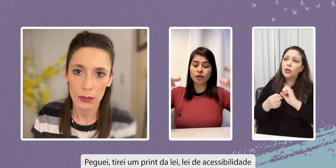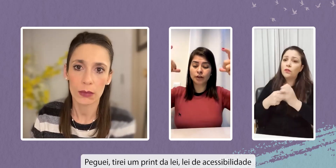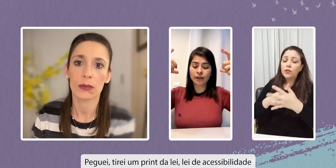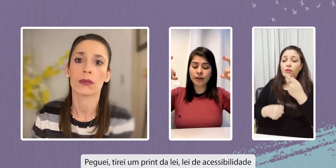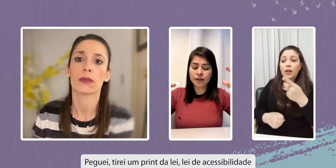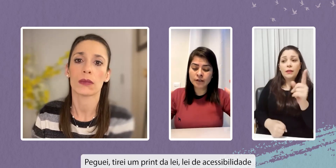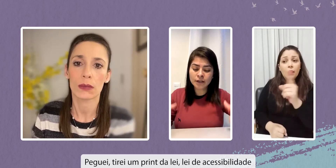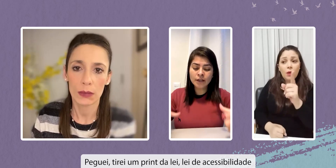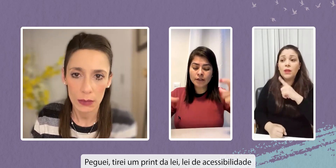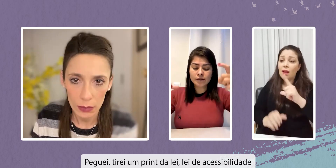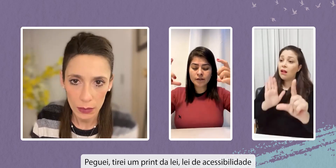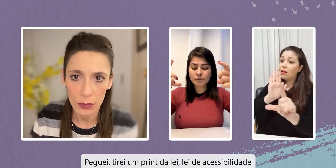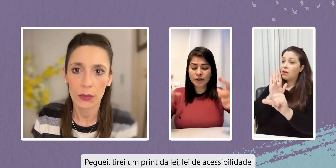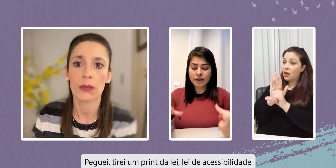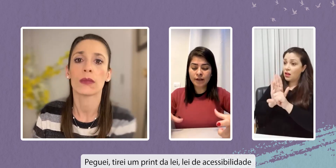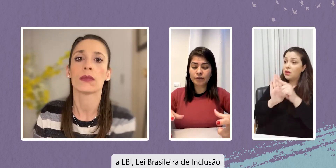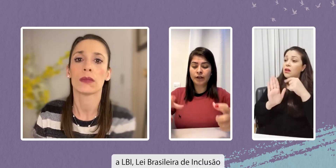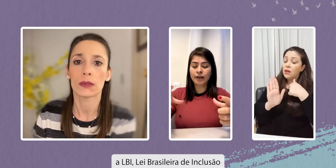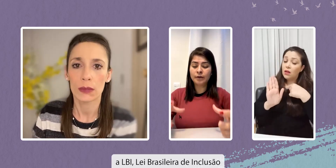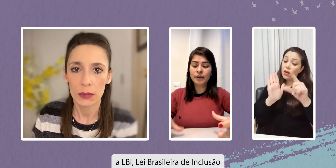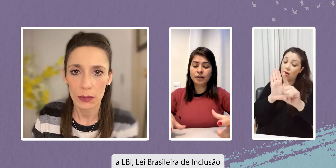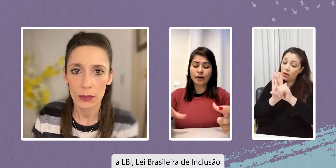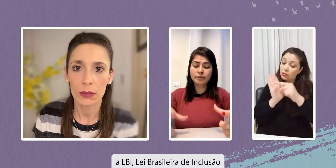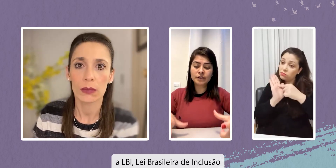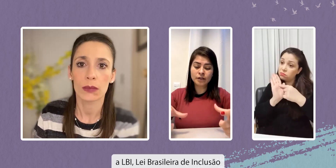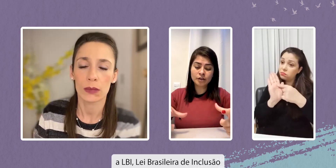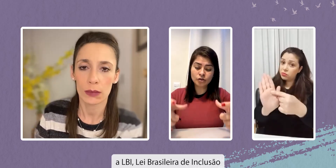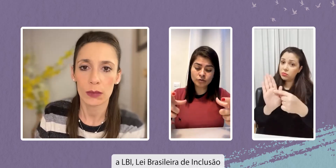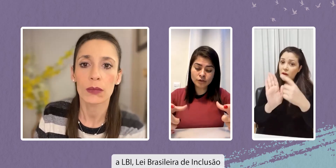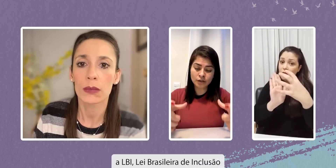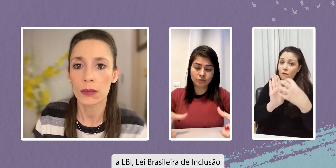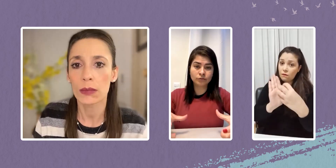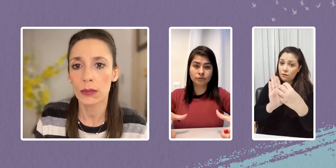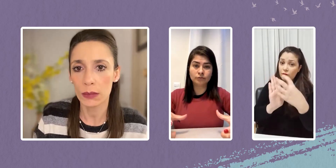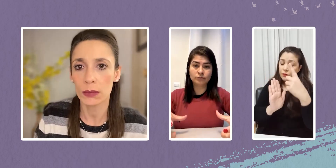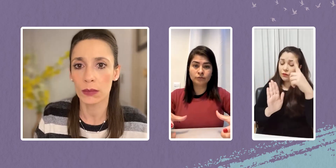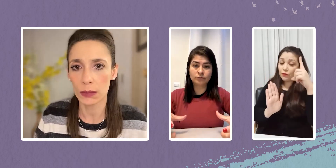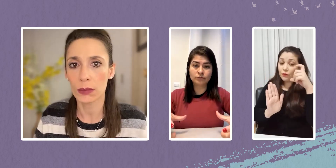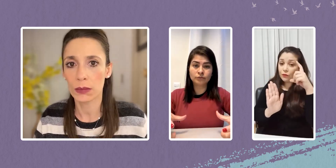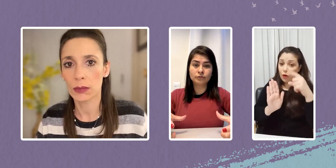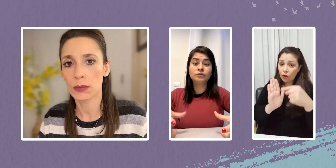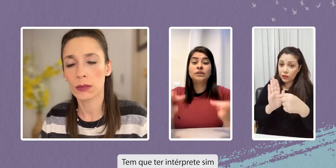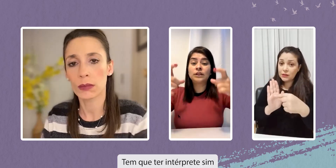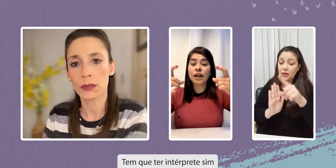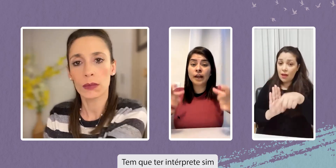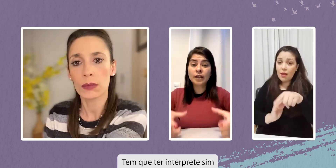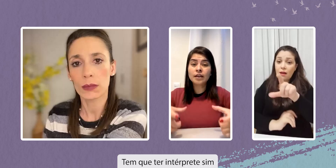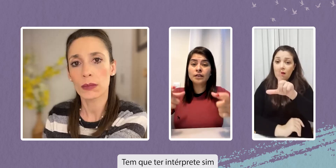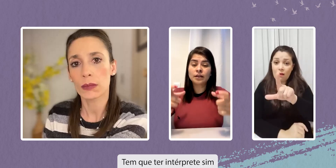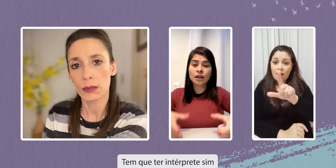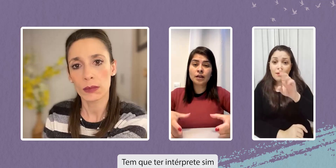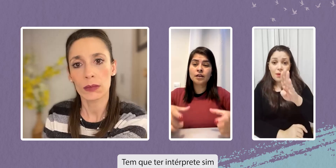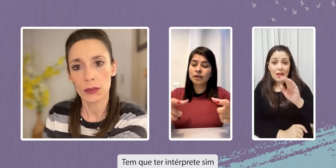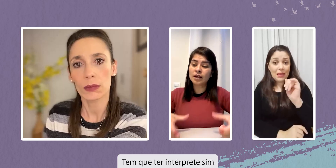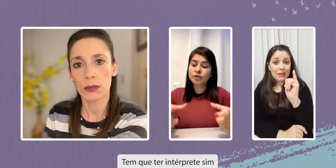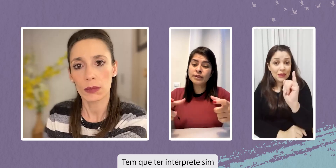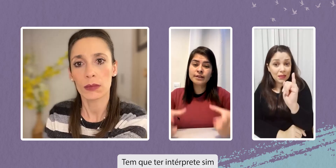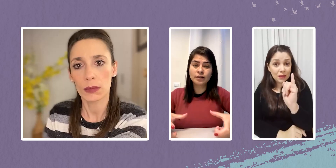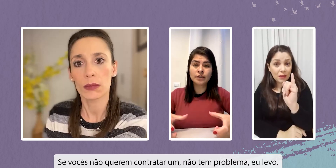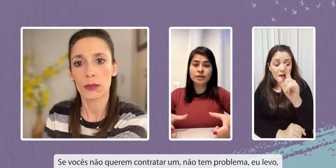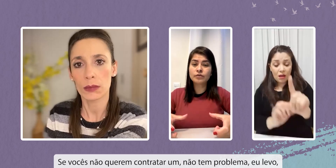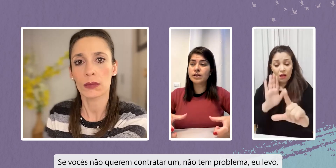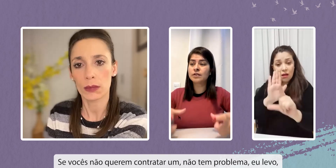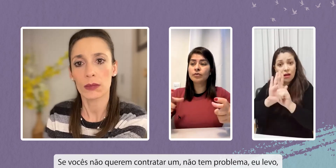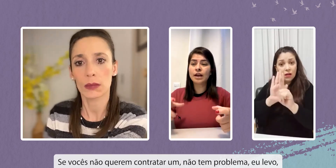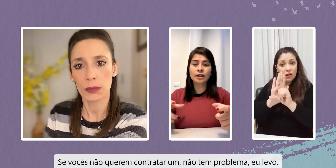lei. Falei, lei de acessibilidade, a LBI, Lei Brasileira de Inclusão. Uhum. Tem que ter intérprete,